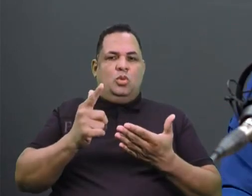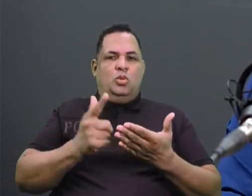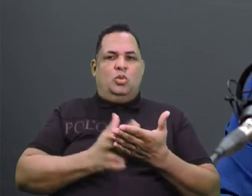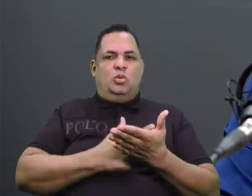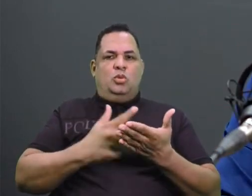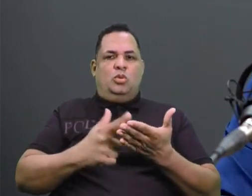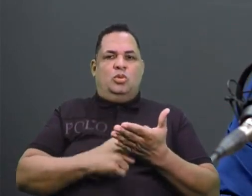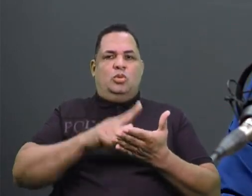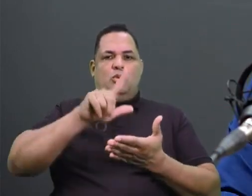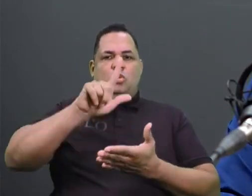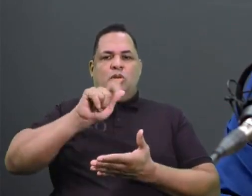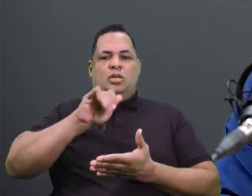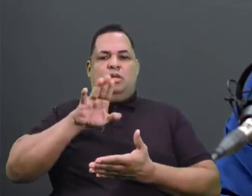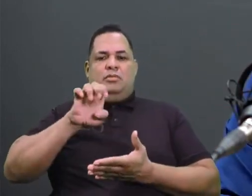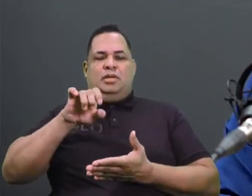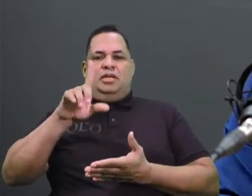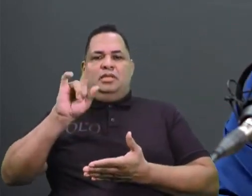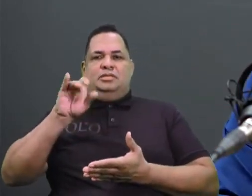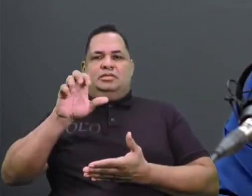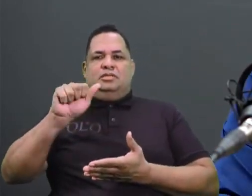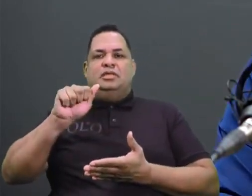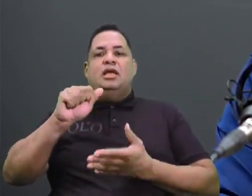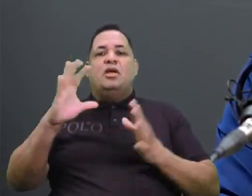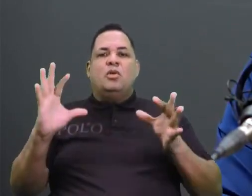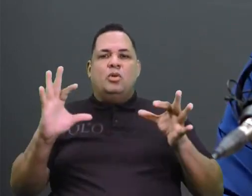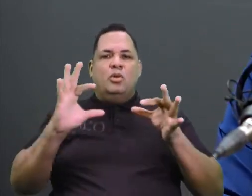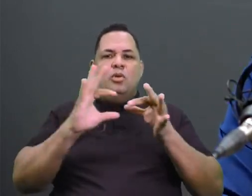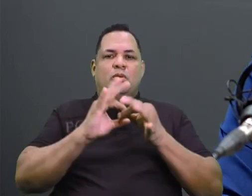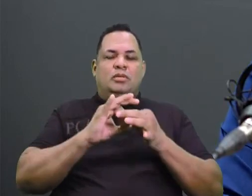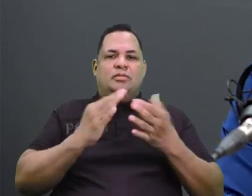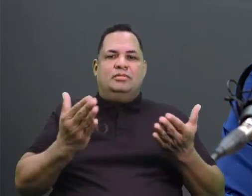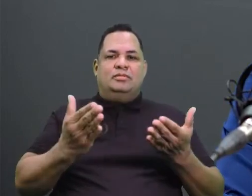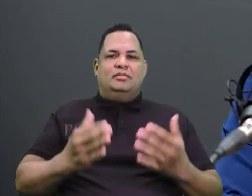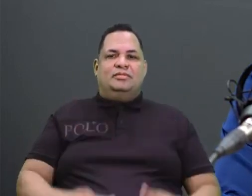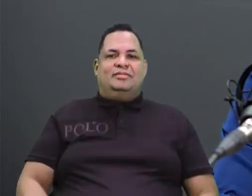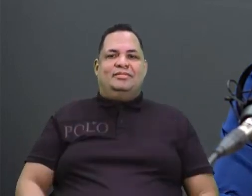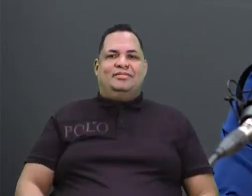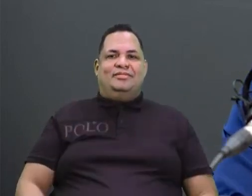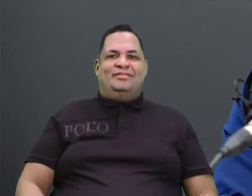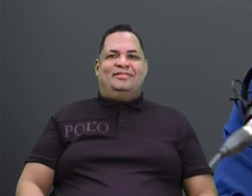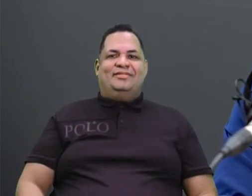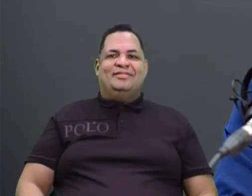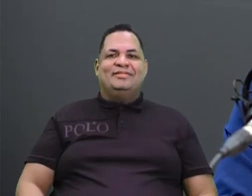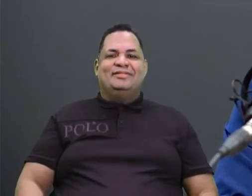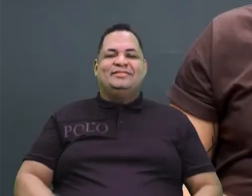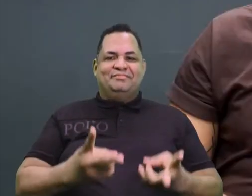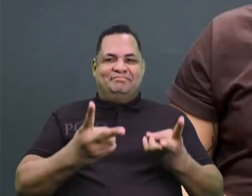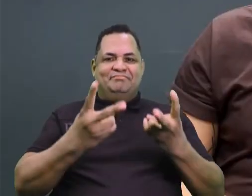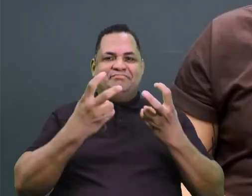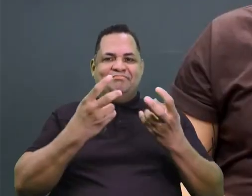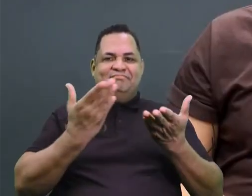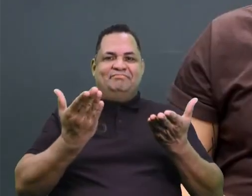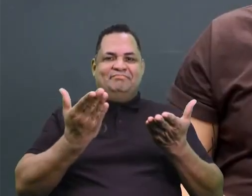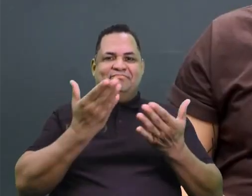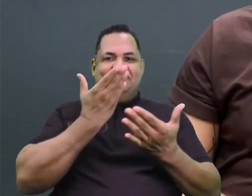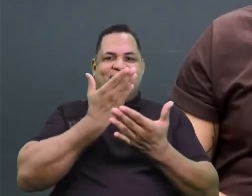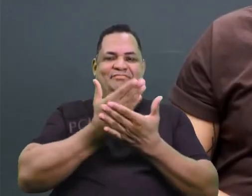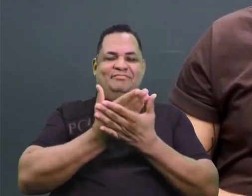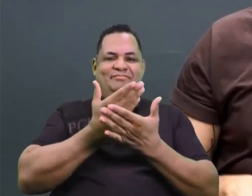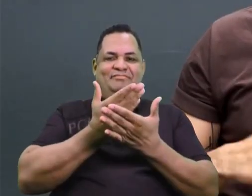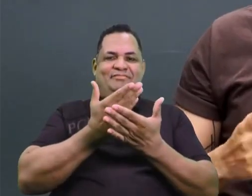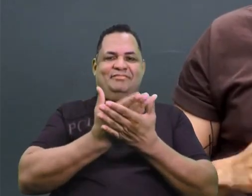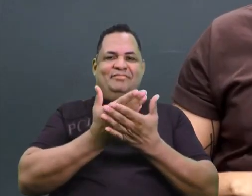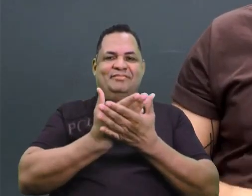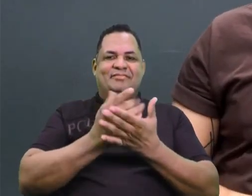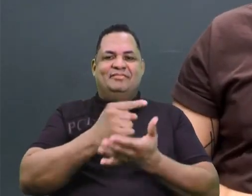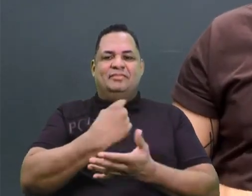Libras em Contexto, e o vício. Vocês percebem nas aulas que eu e a professora Aldelina